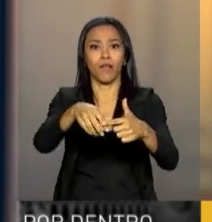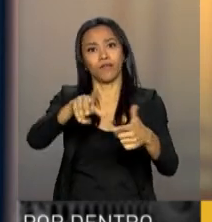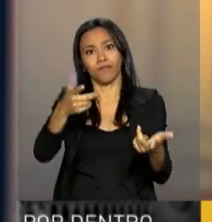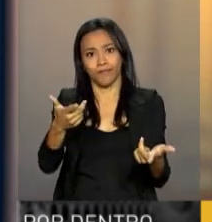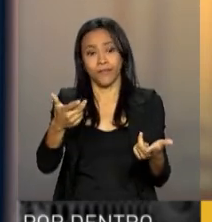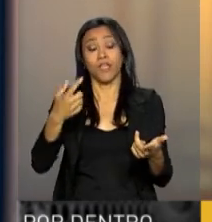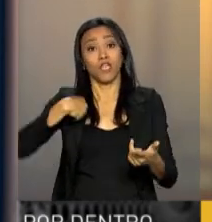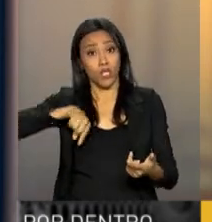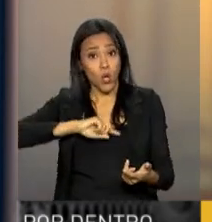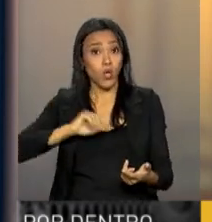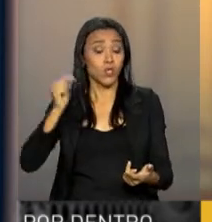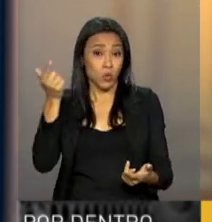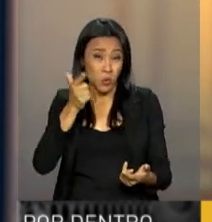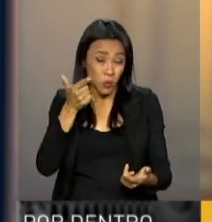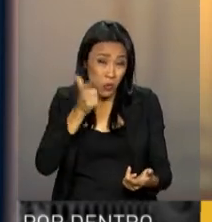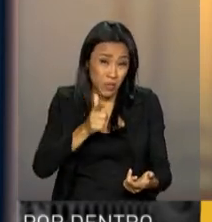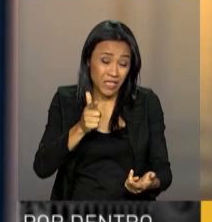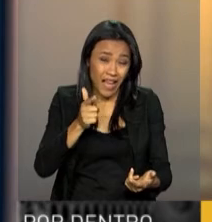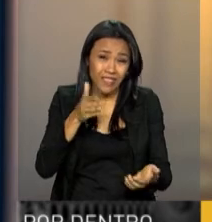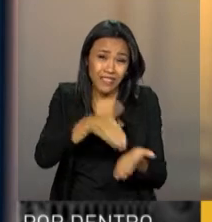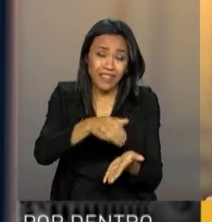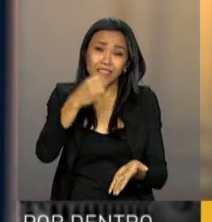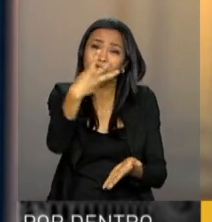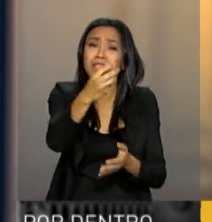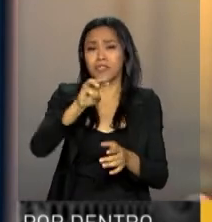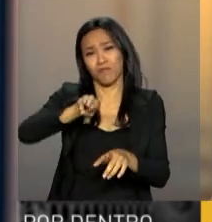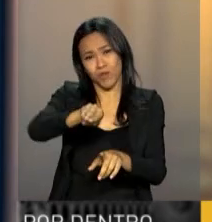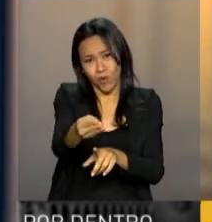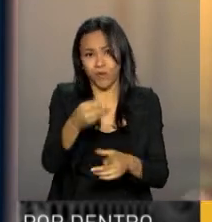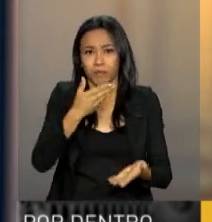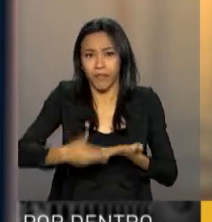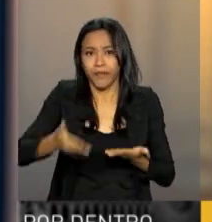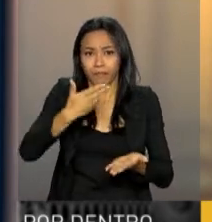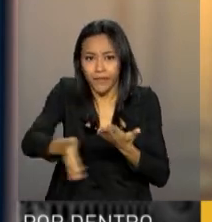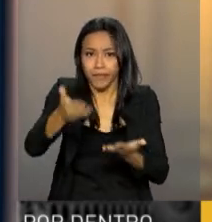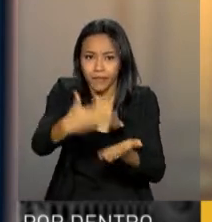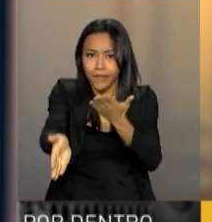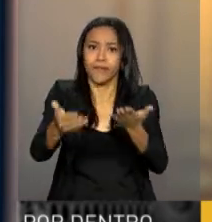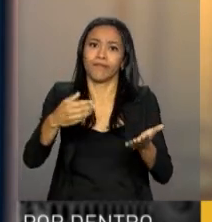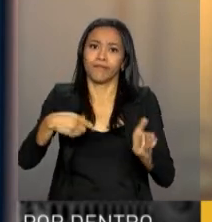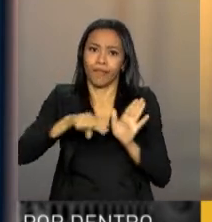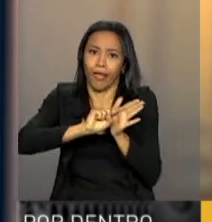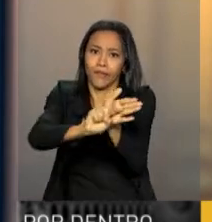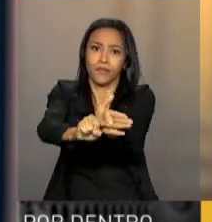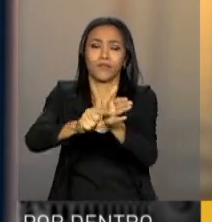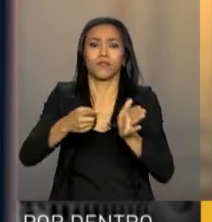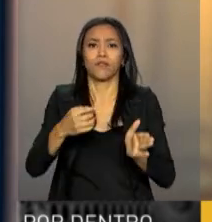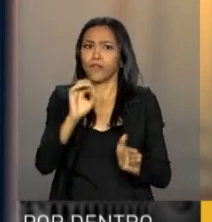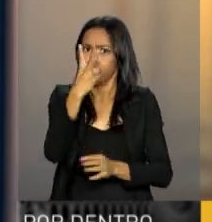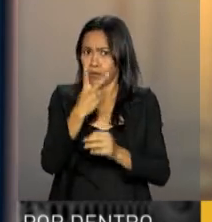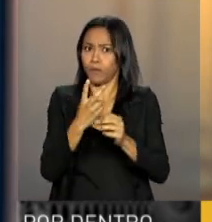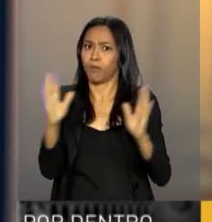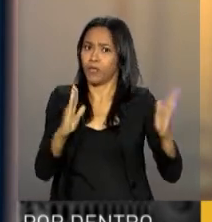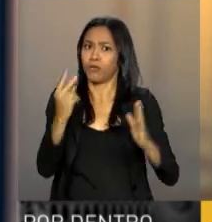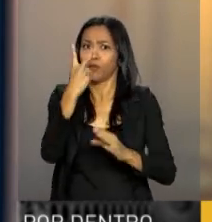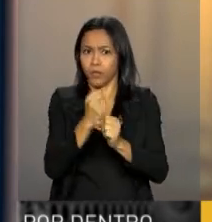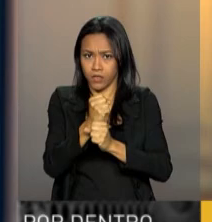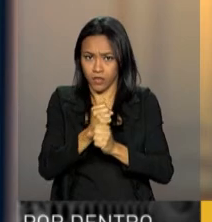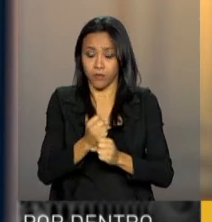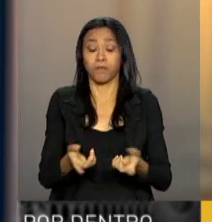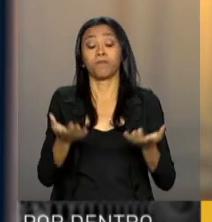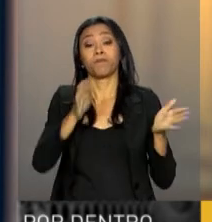na faixa de 3 milhões de postos de trabalho a negativo em apenas dois anos em